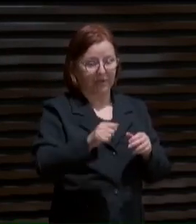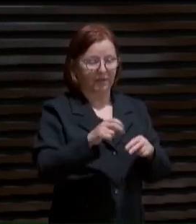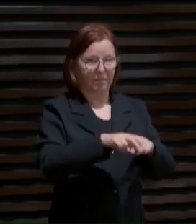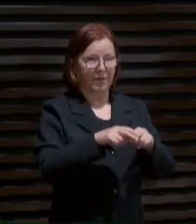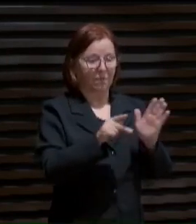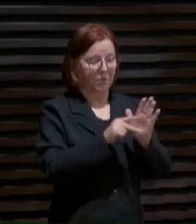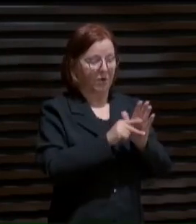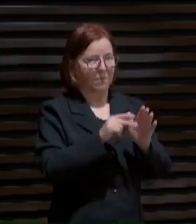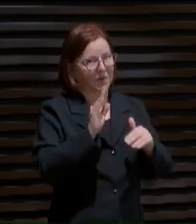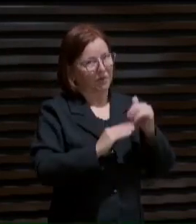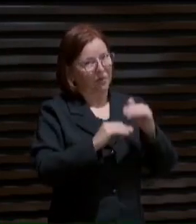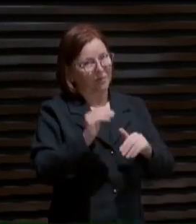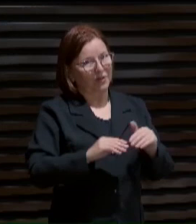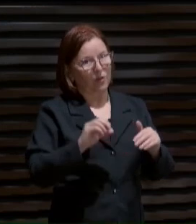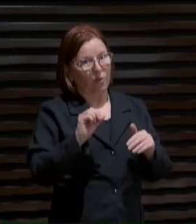Cristo